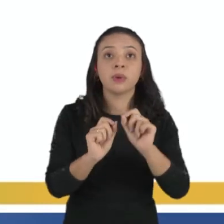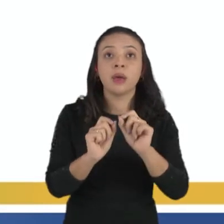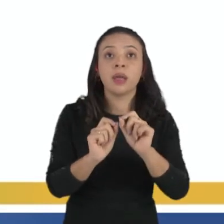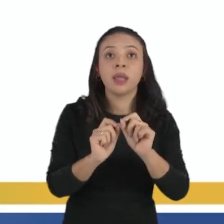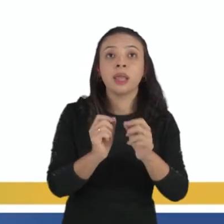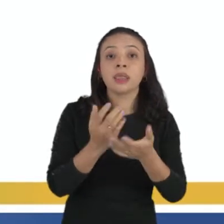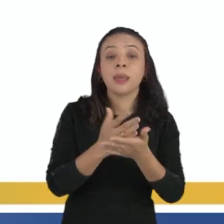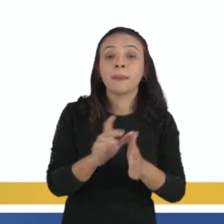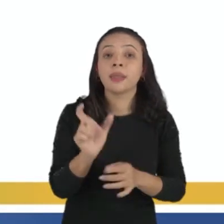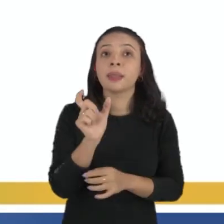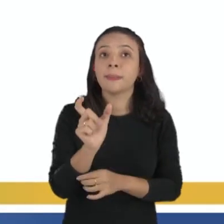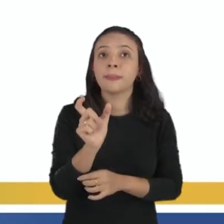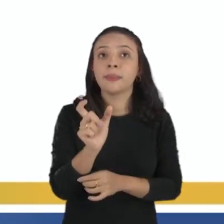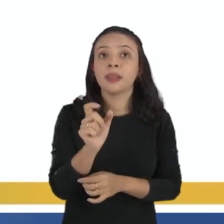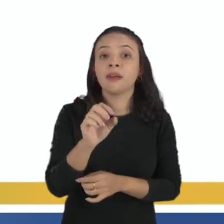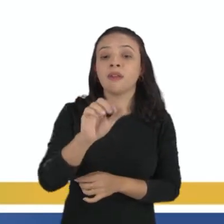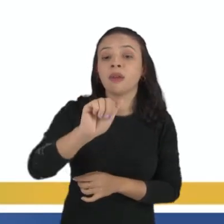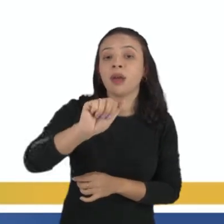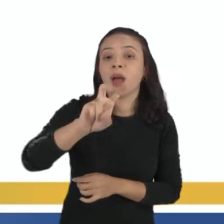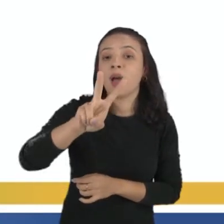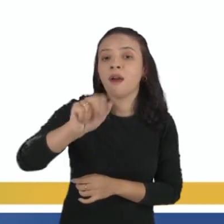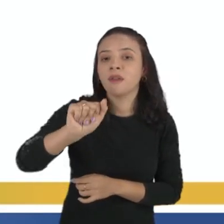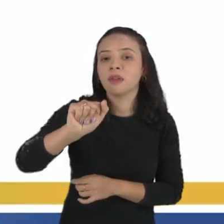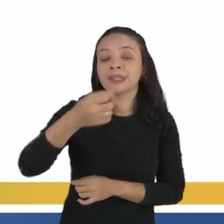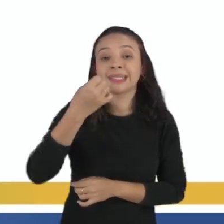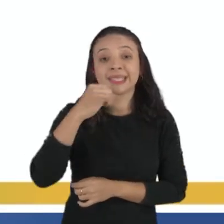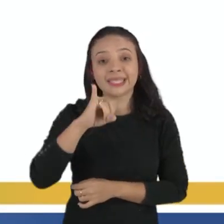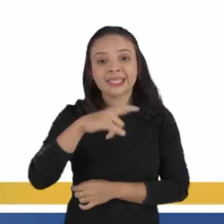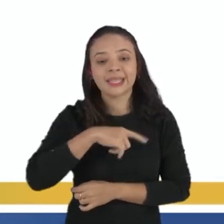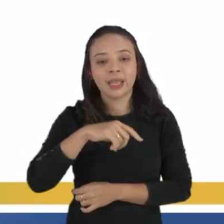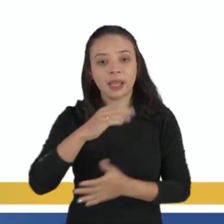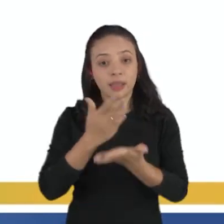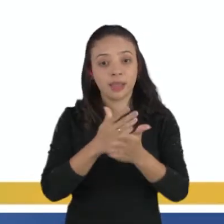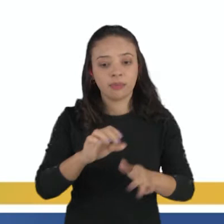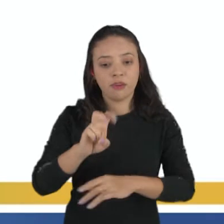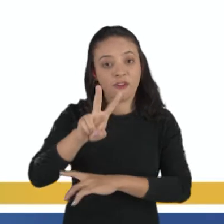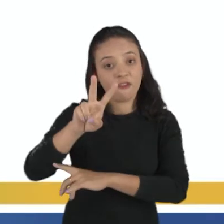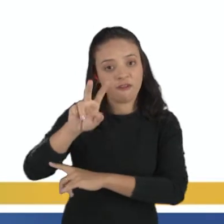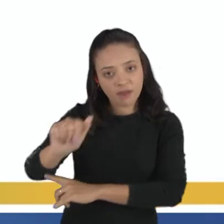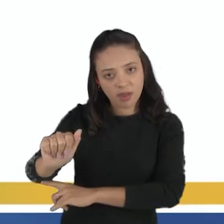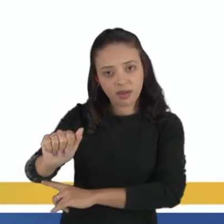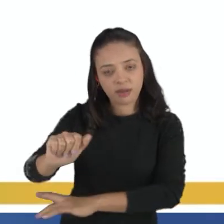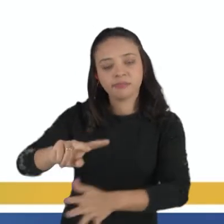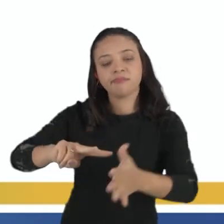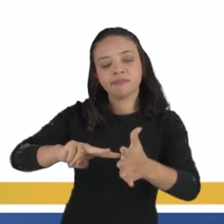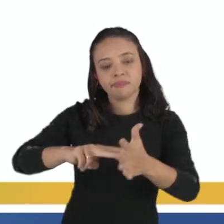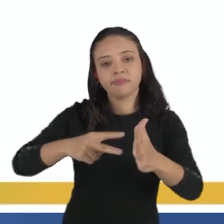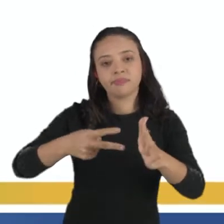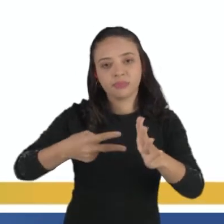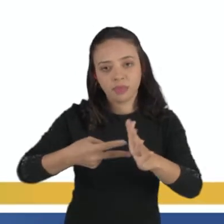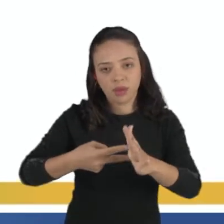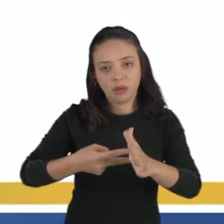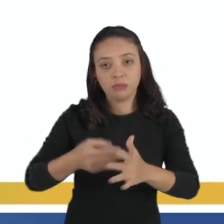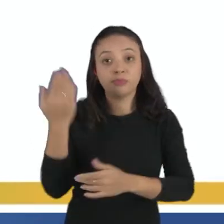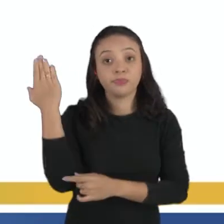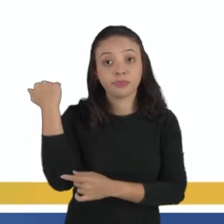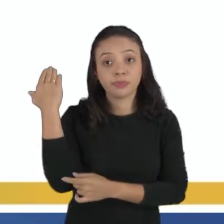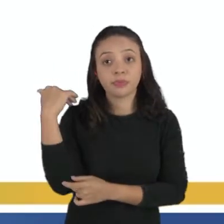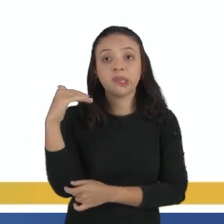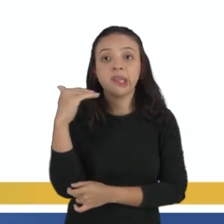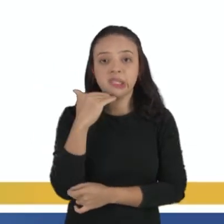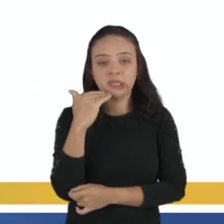ava. Quando tiver essa terminação, vá, essa desinência, então significa que está no